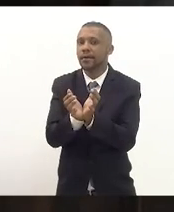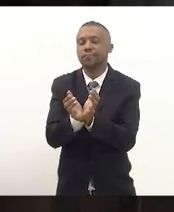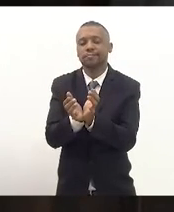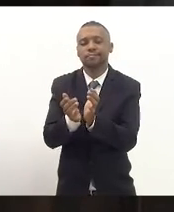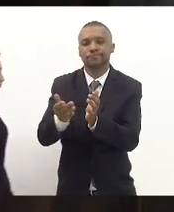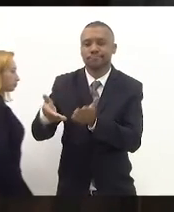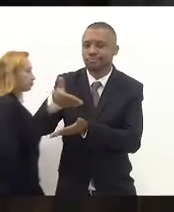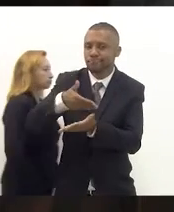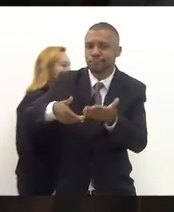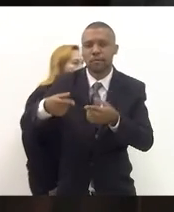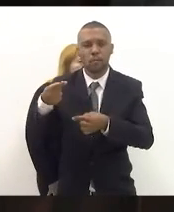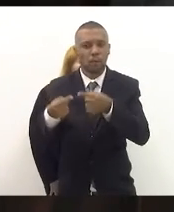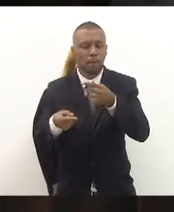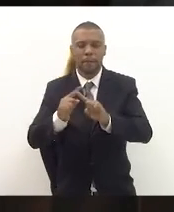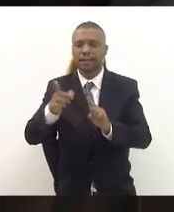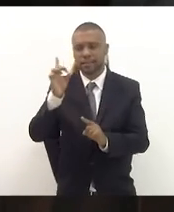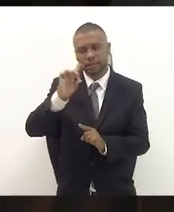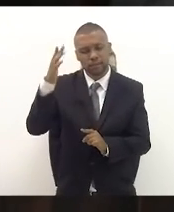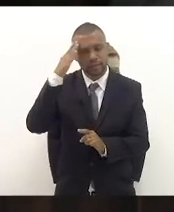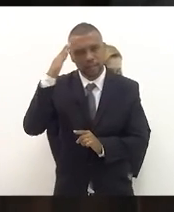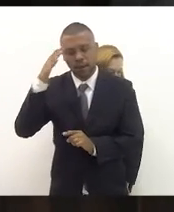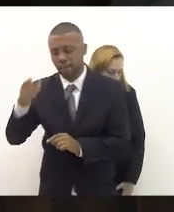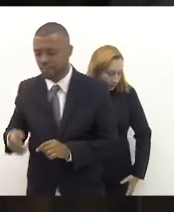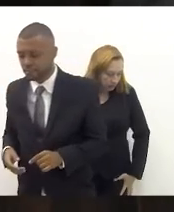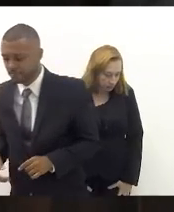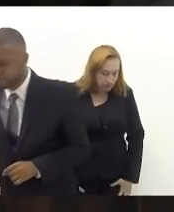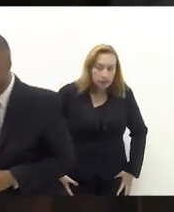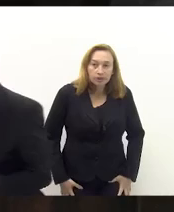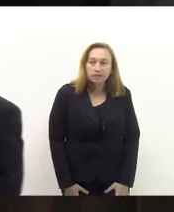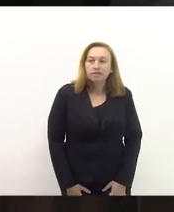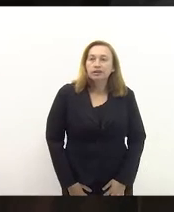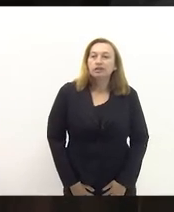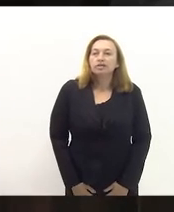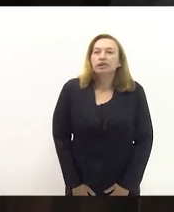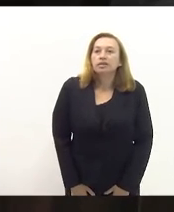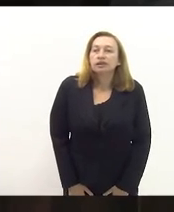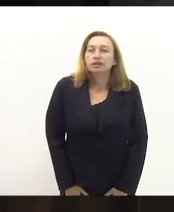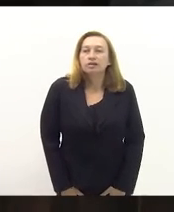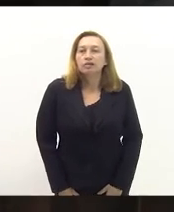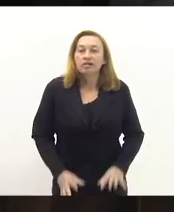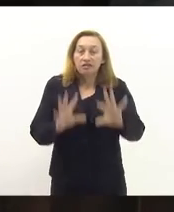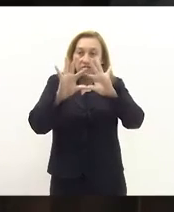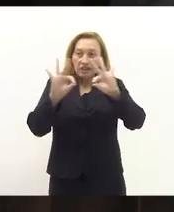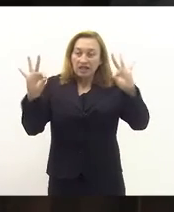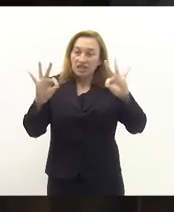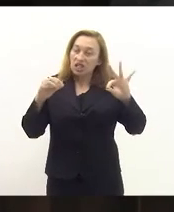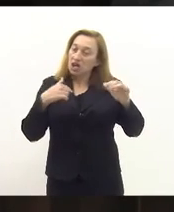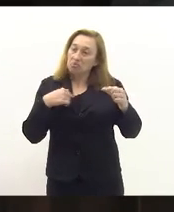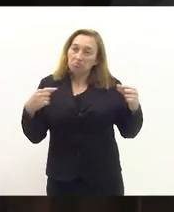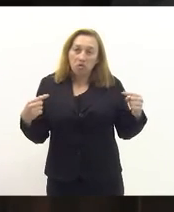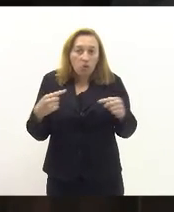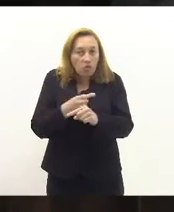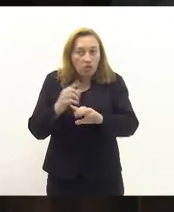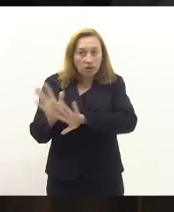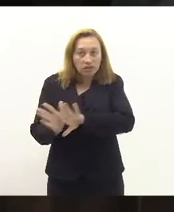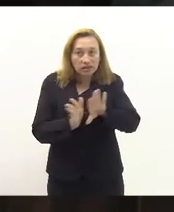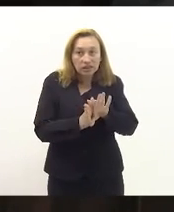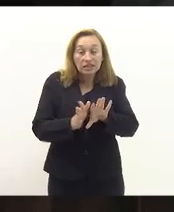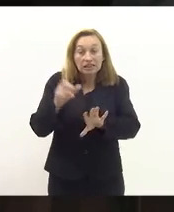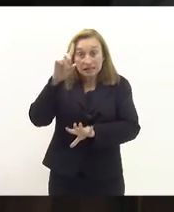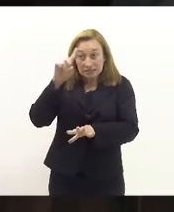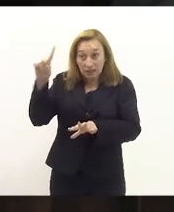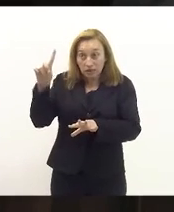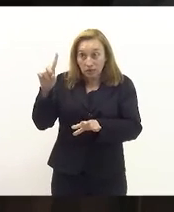mas Deus sabe de todas as coisas Tem um ditado aí que eu não concordo eu concordo com esse ditado Deus escreve